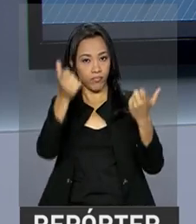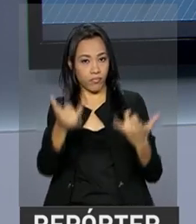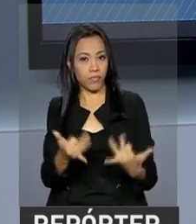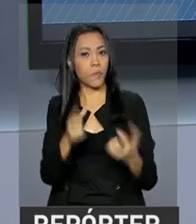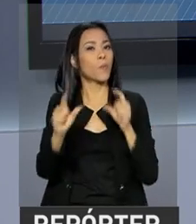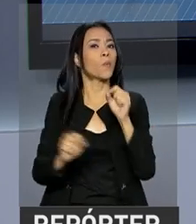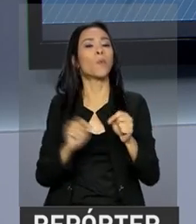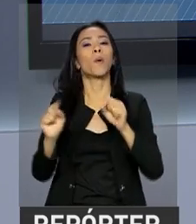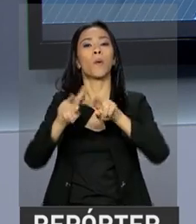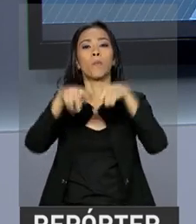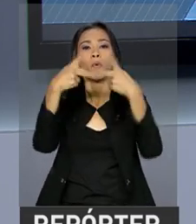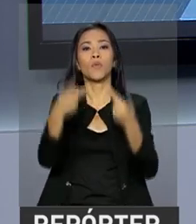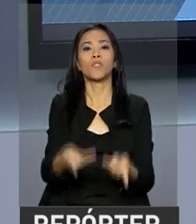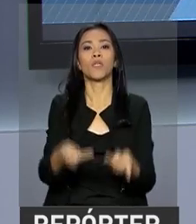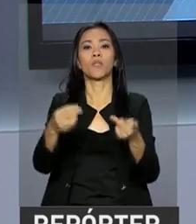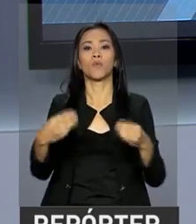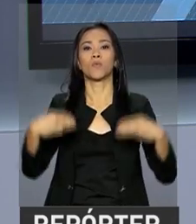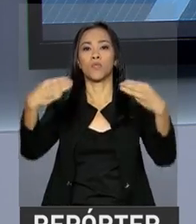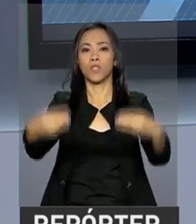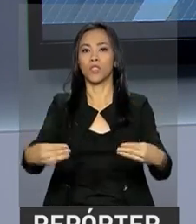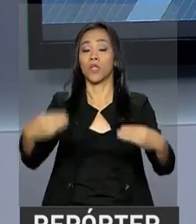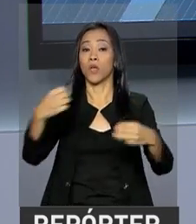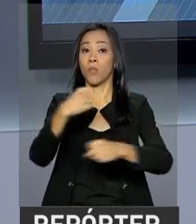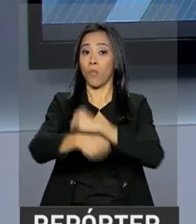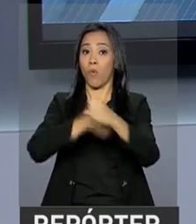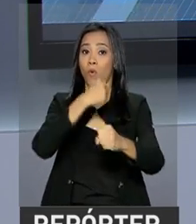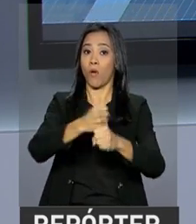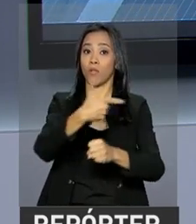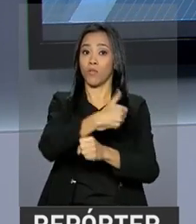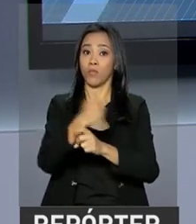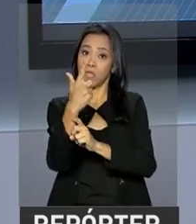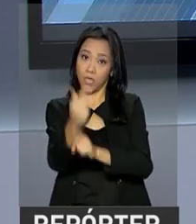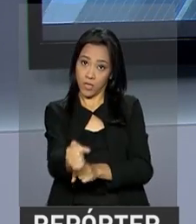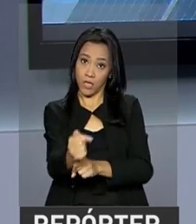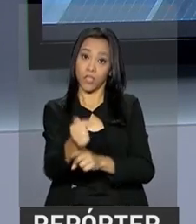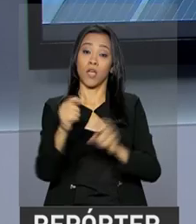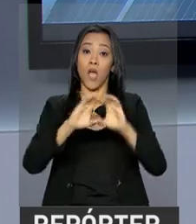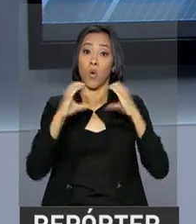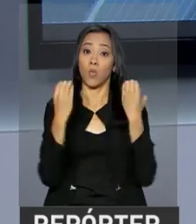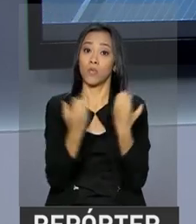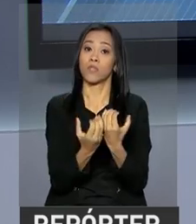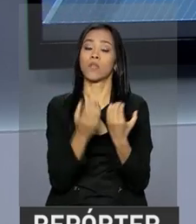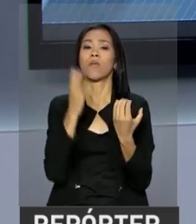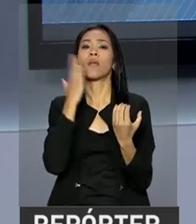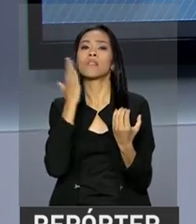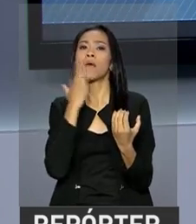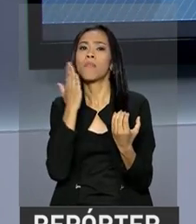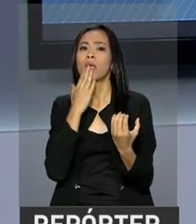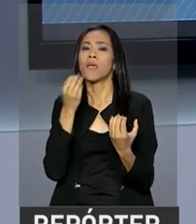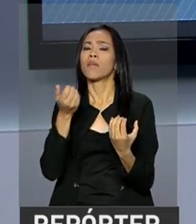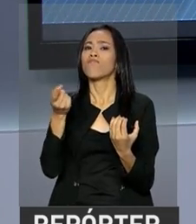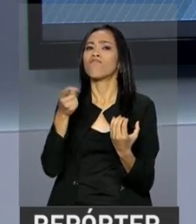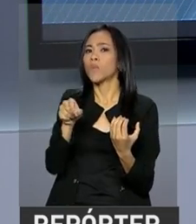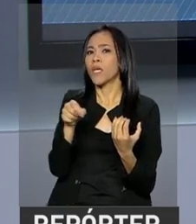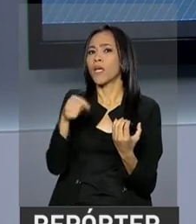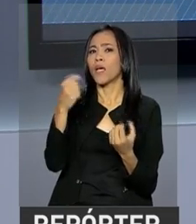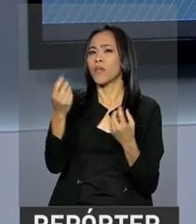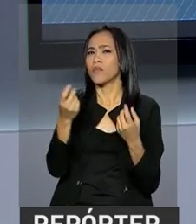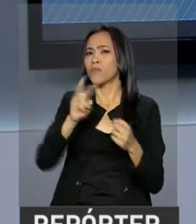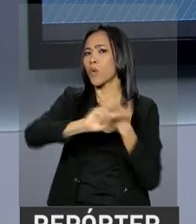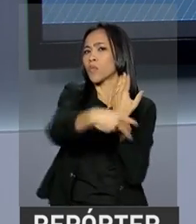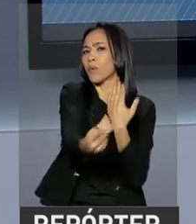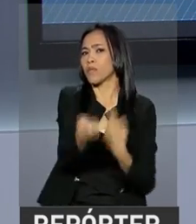apresentar os projetos do ministério pros pro ano de 2017 a comissão quer ouvir o ministro também sobre as consequências econômicas e